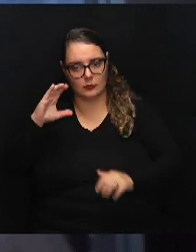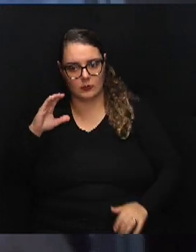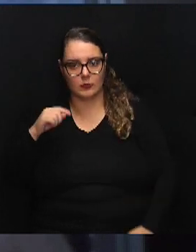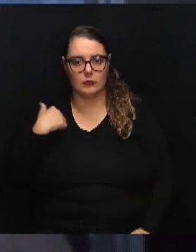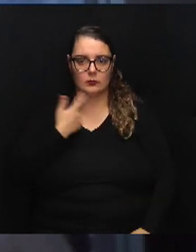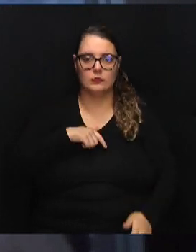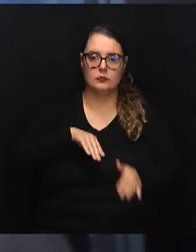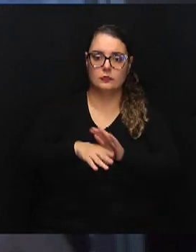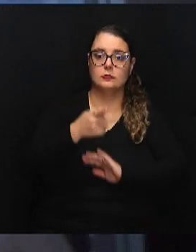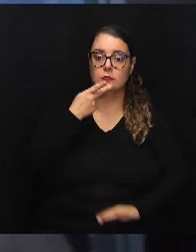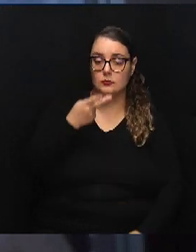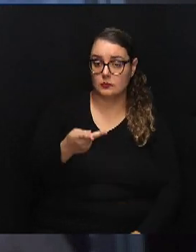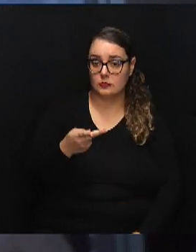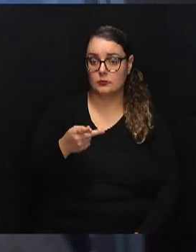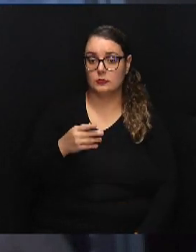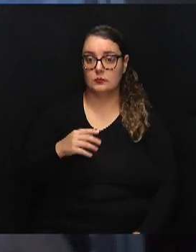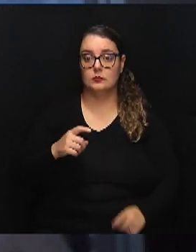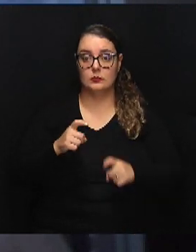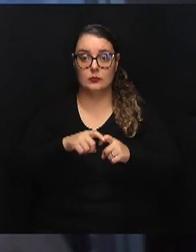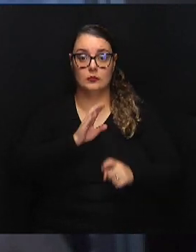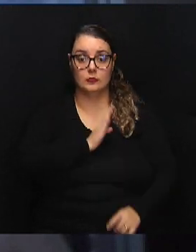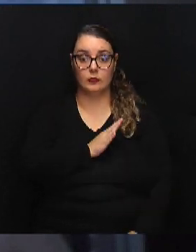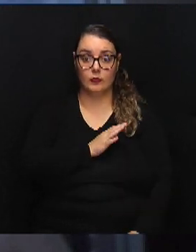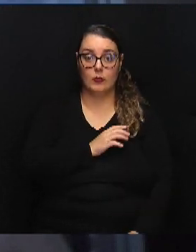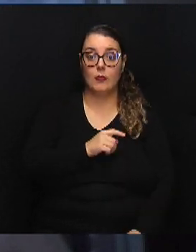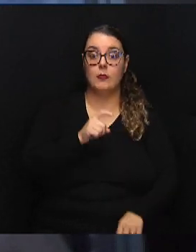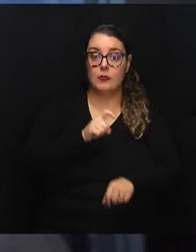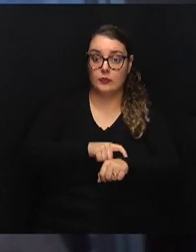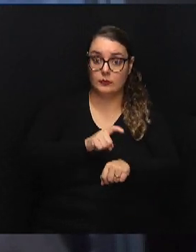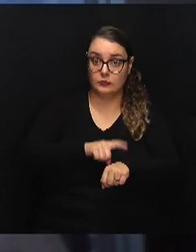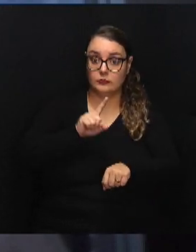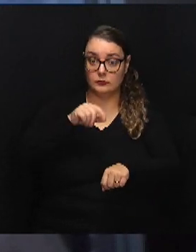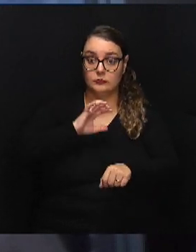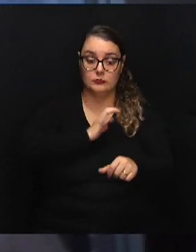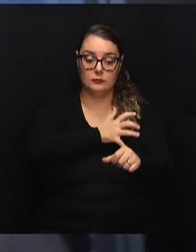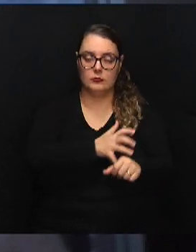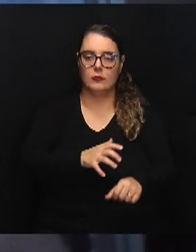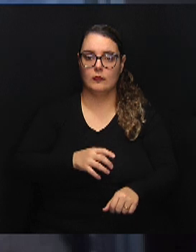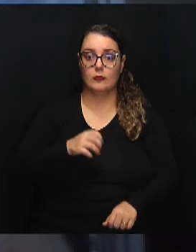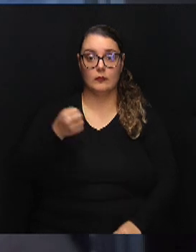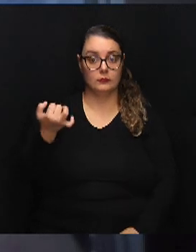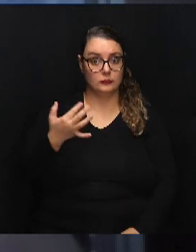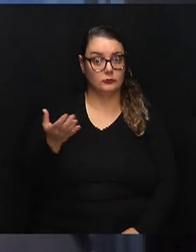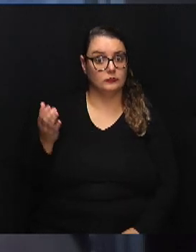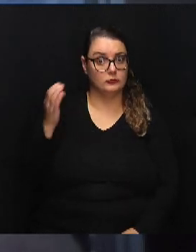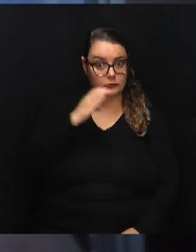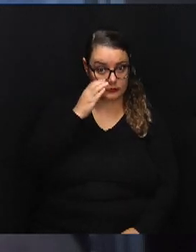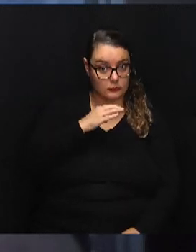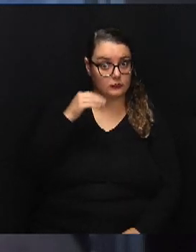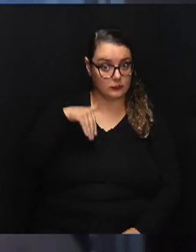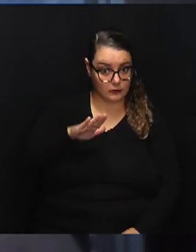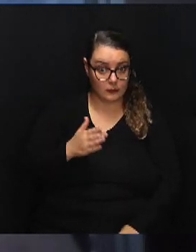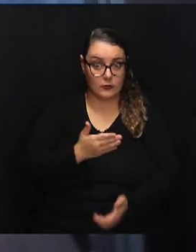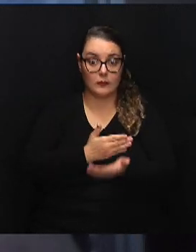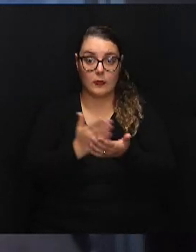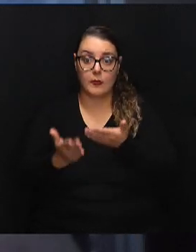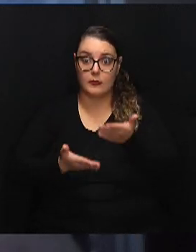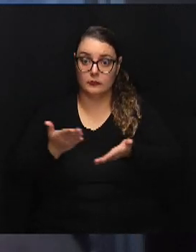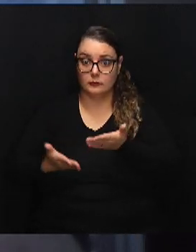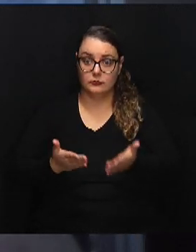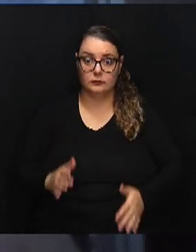dizer na cardiologia que tempo é músculo, quanto mais rápido a gente, né, iniciar o